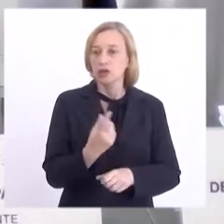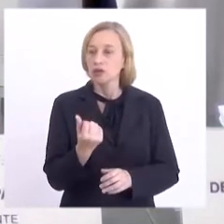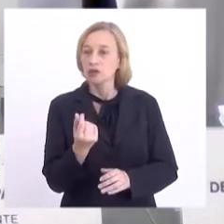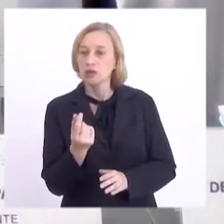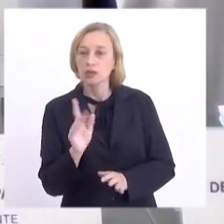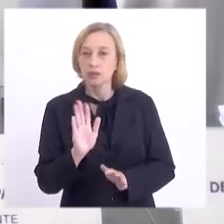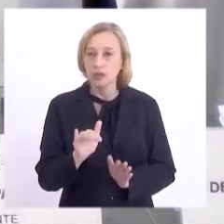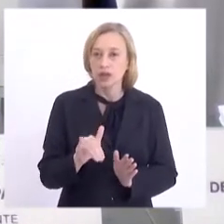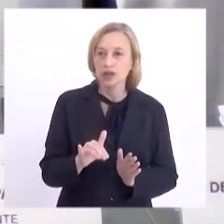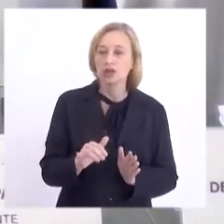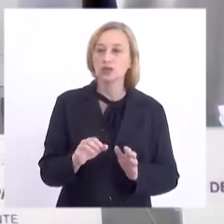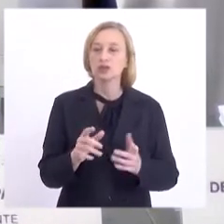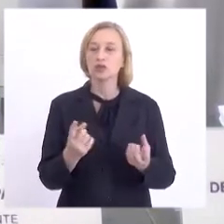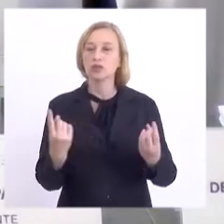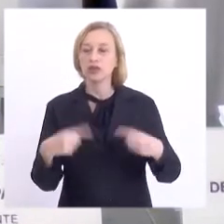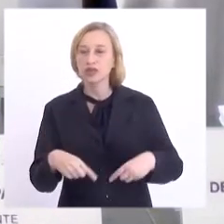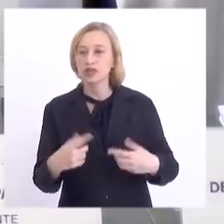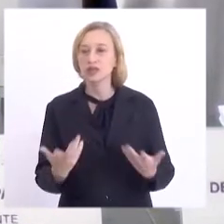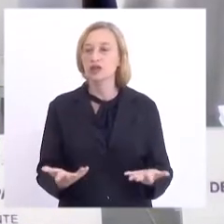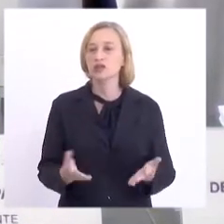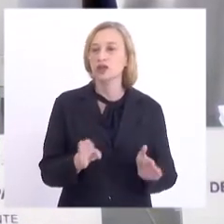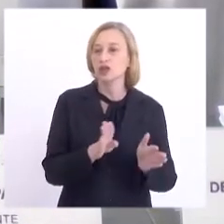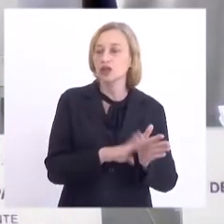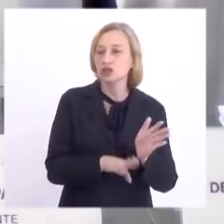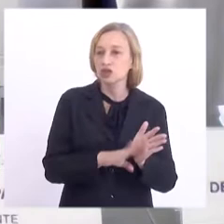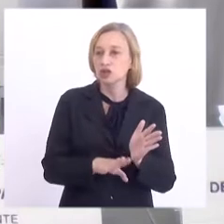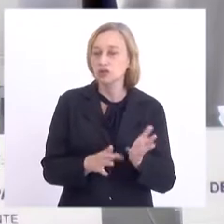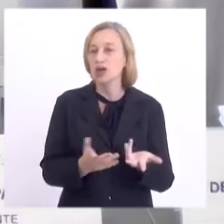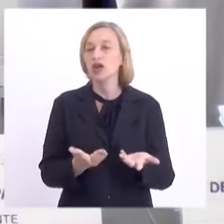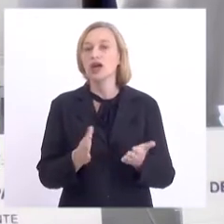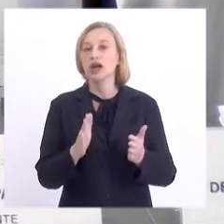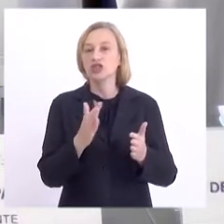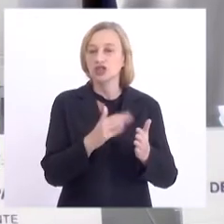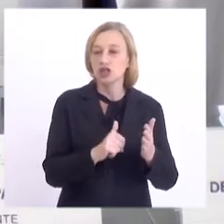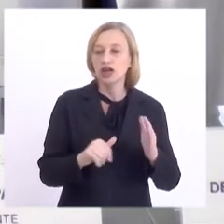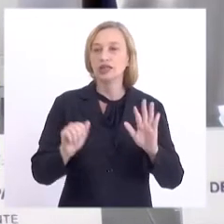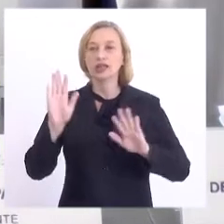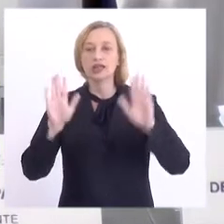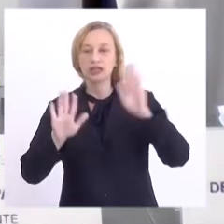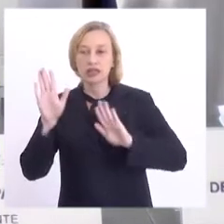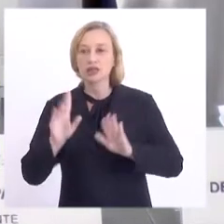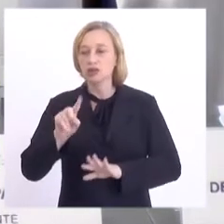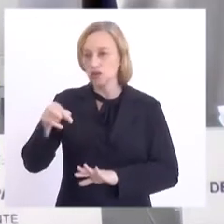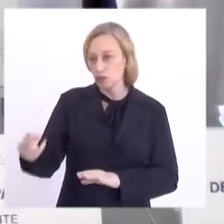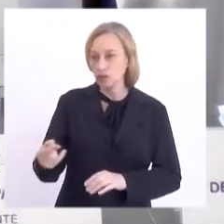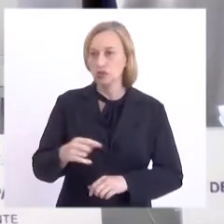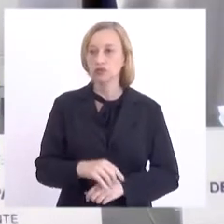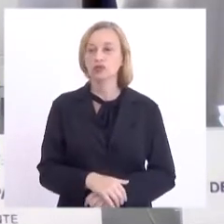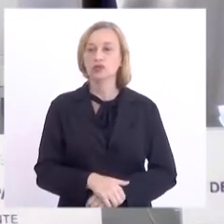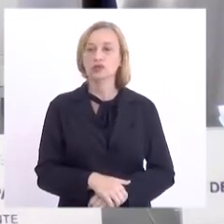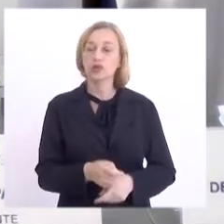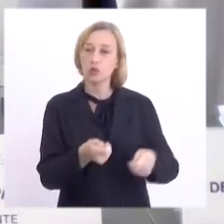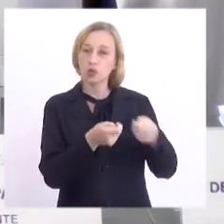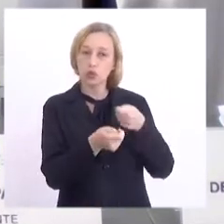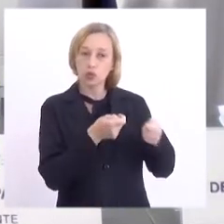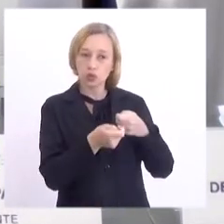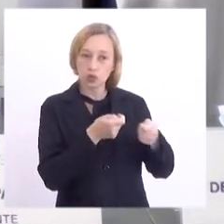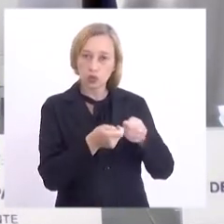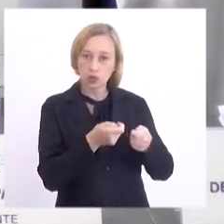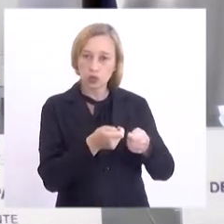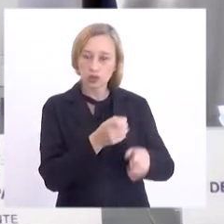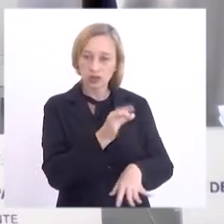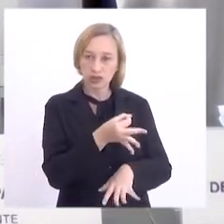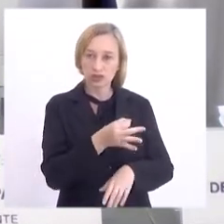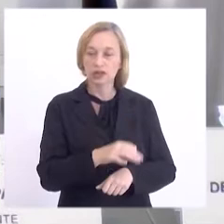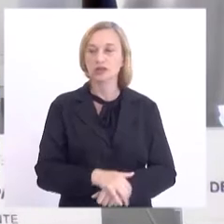concorrência que a seja as dispensas de licitações e disse 87 como é que vai dar esse controle de legalidade